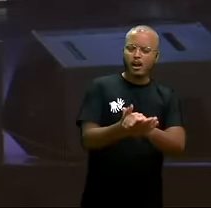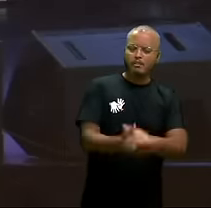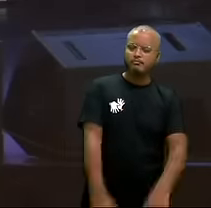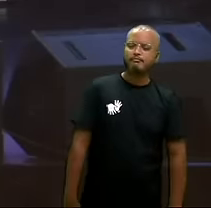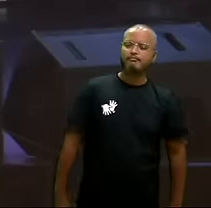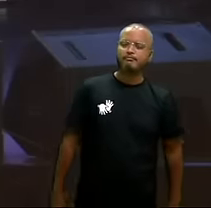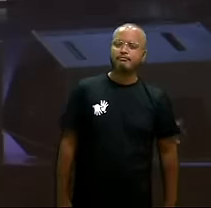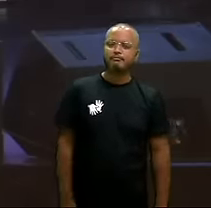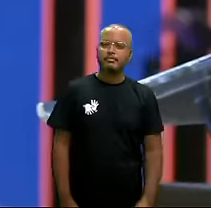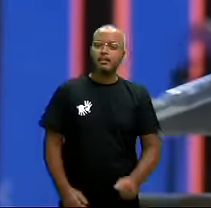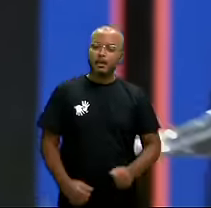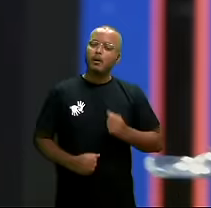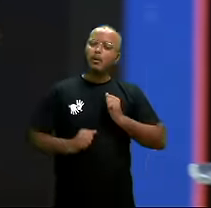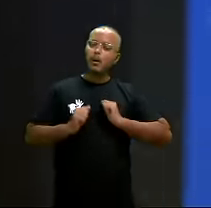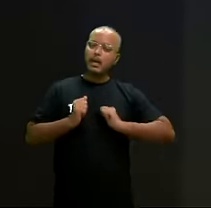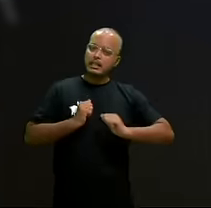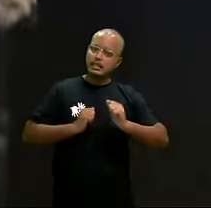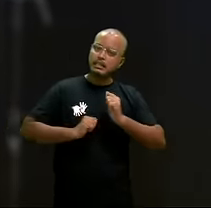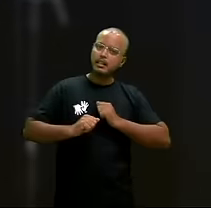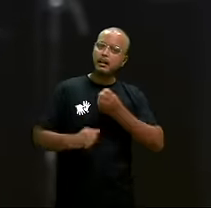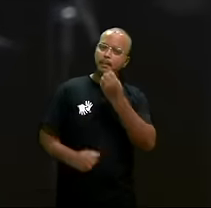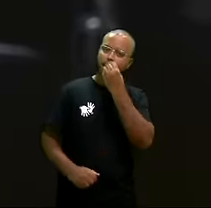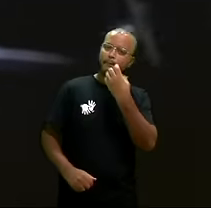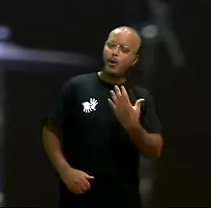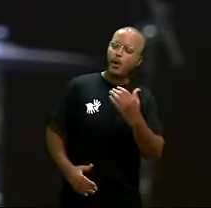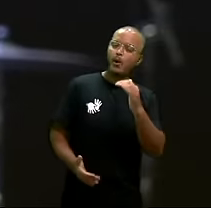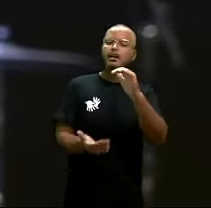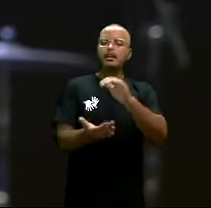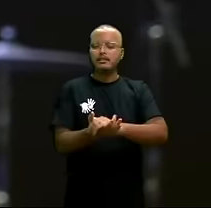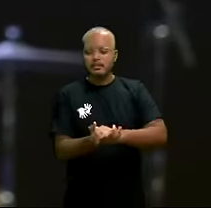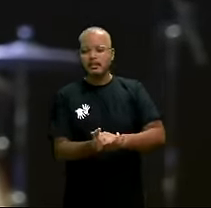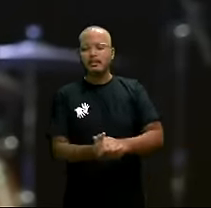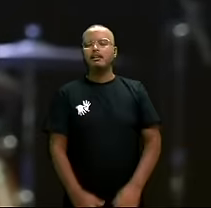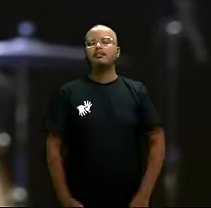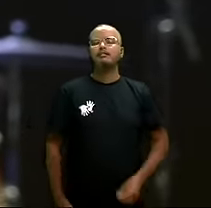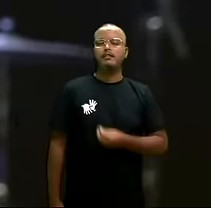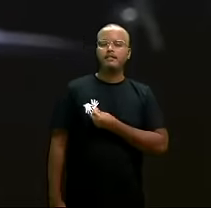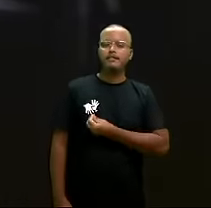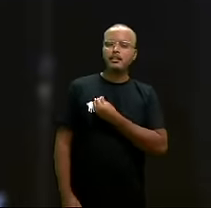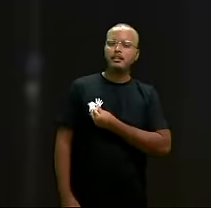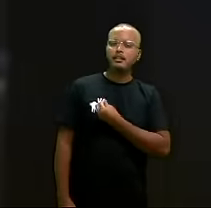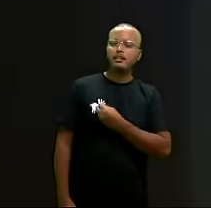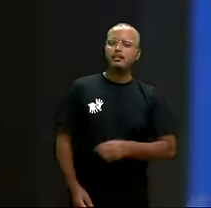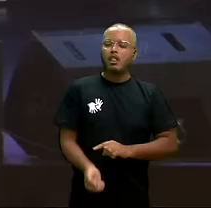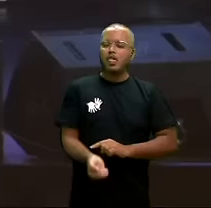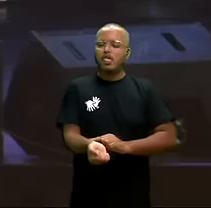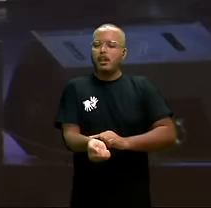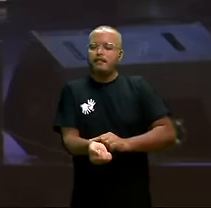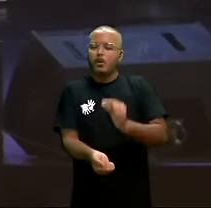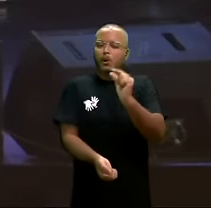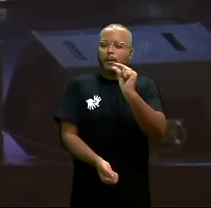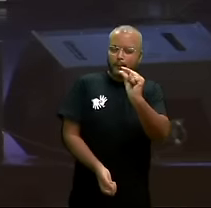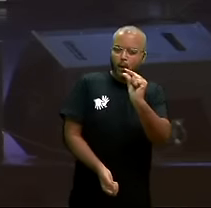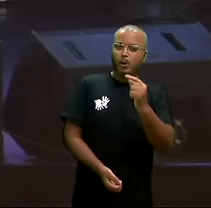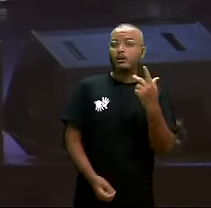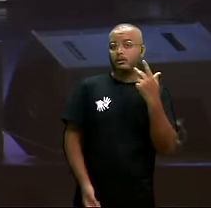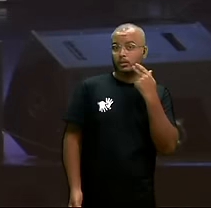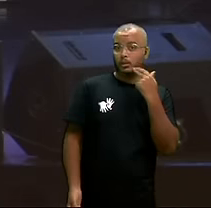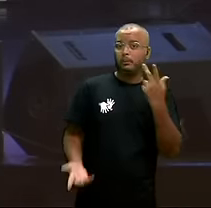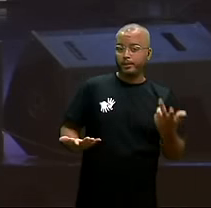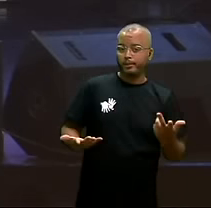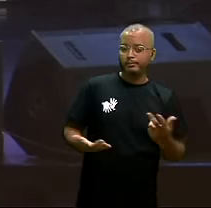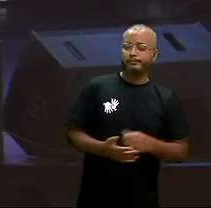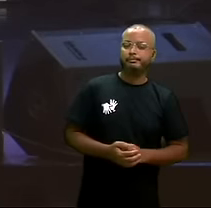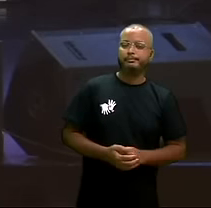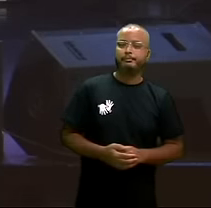Essa é a ansiedade boa, aquela que você quer casar. Eu falo, ai, como é que vai ser? Fim da barriga. Mas a organização